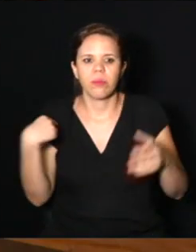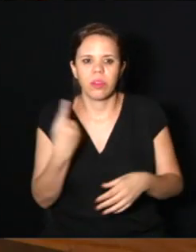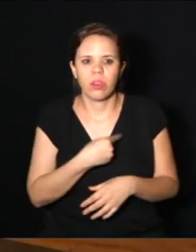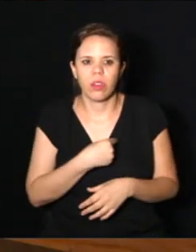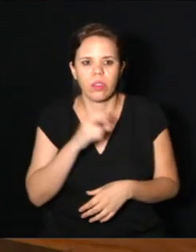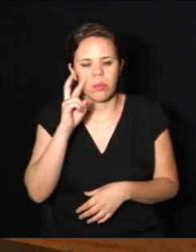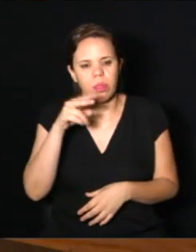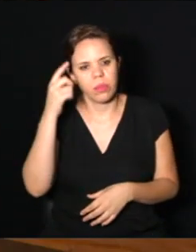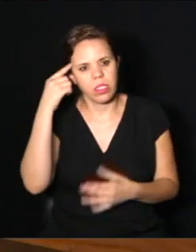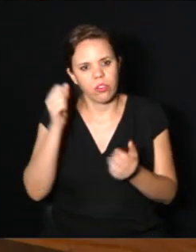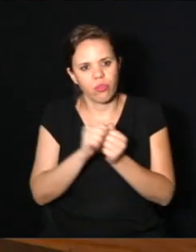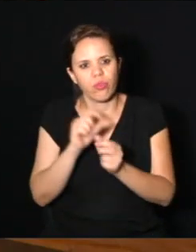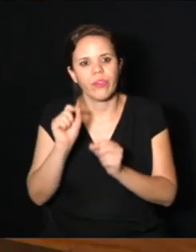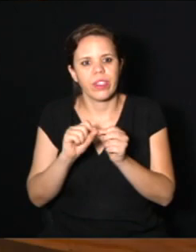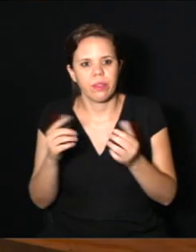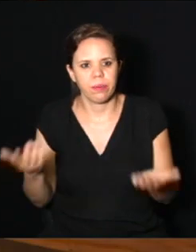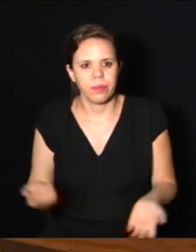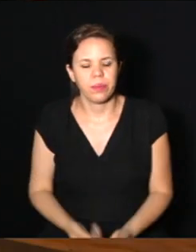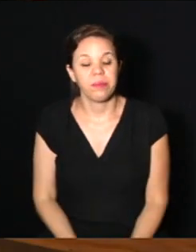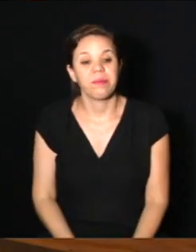possa pensar junto o que fazer.